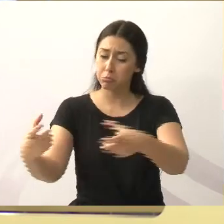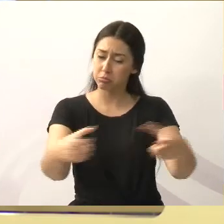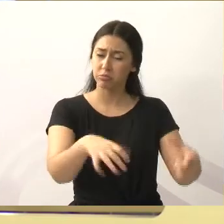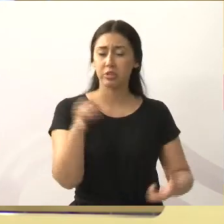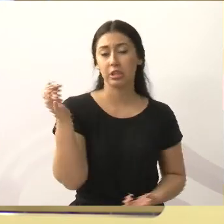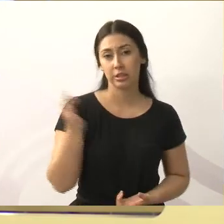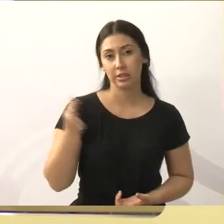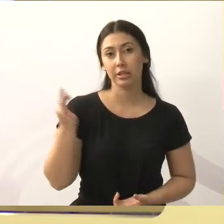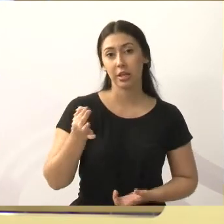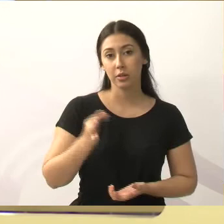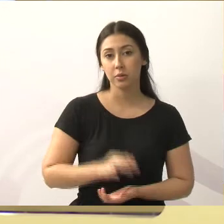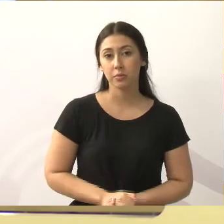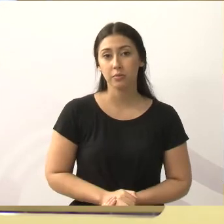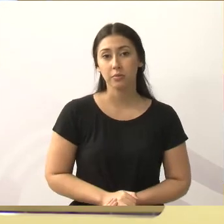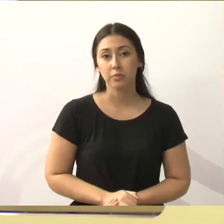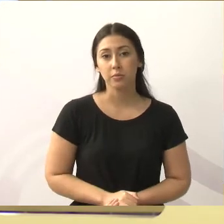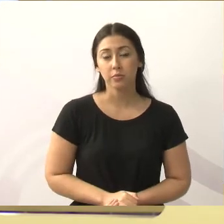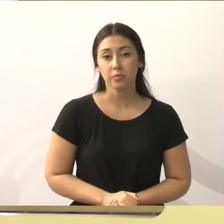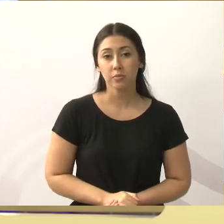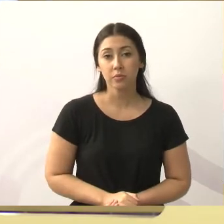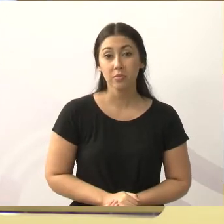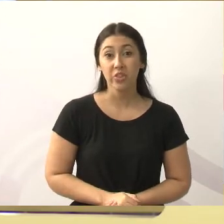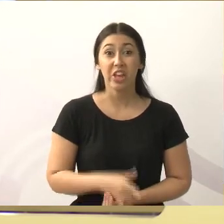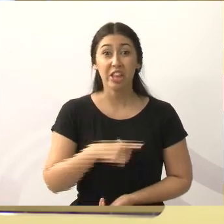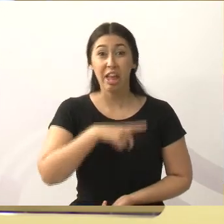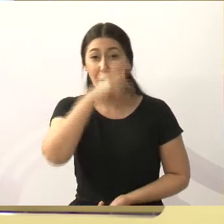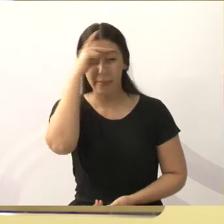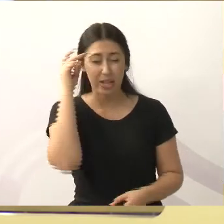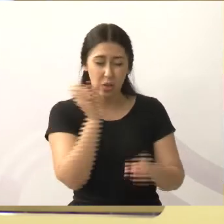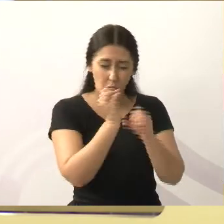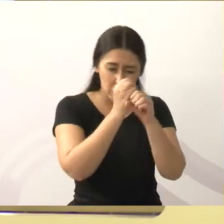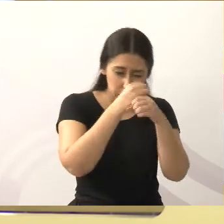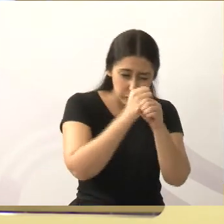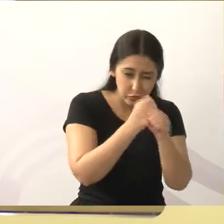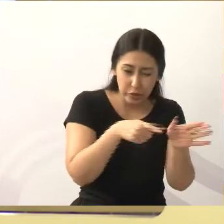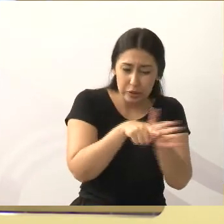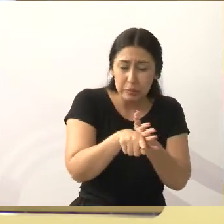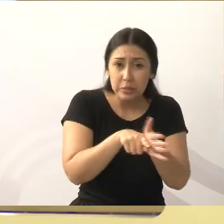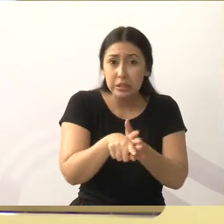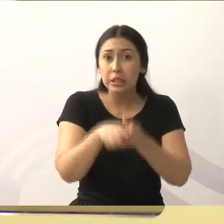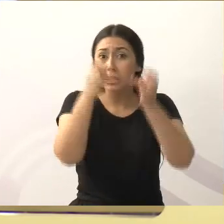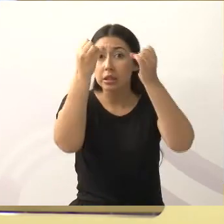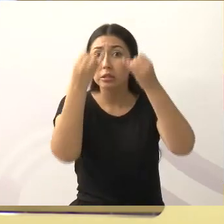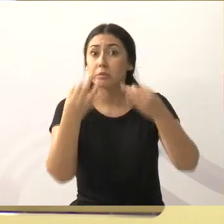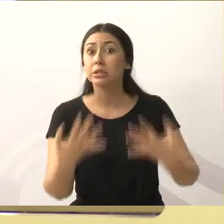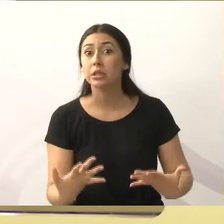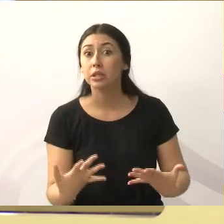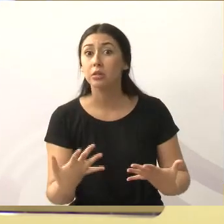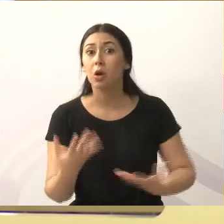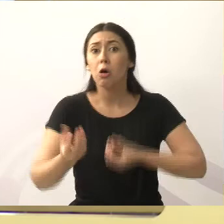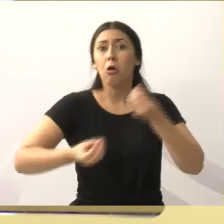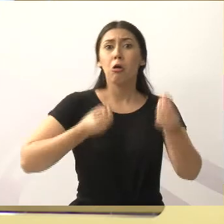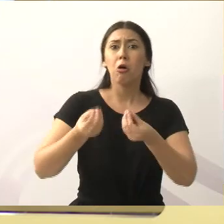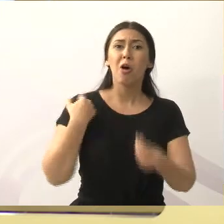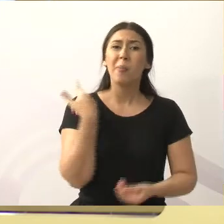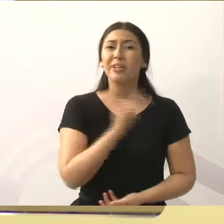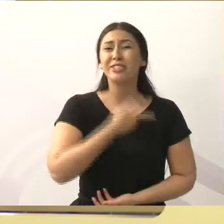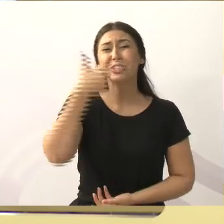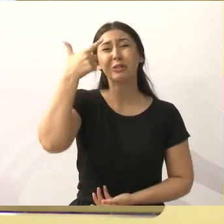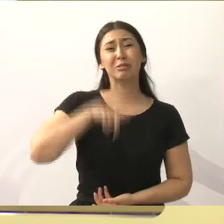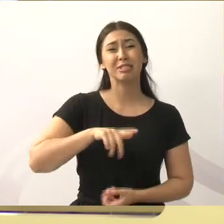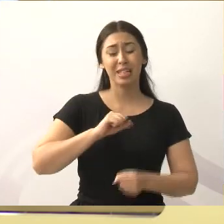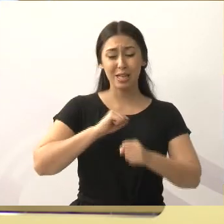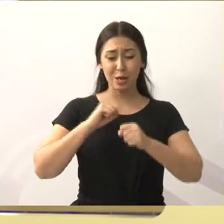está dizendo, os maiores cientistas desse país estão dizendo que a única maneira da gente conseguir coibir